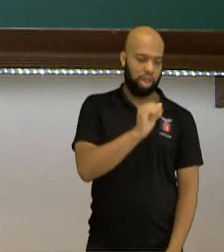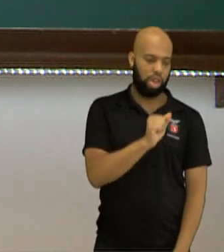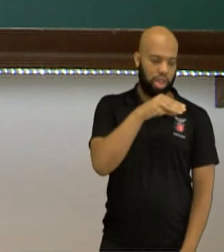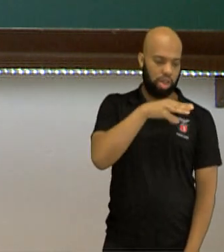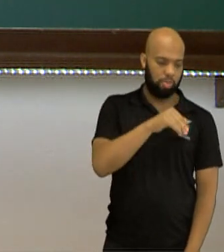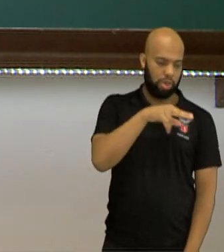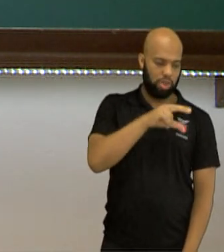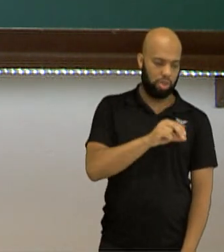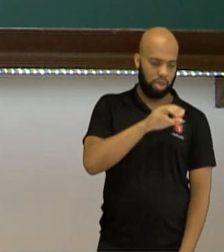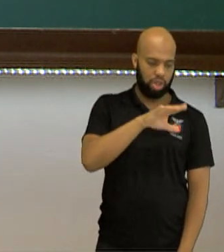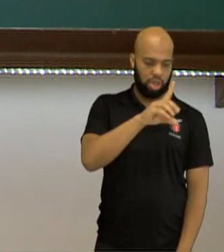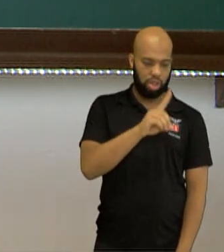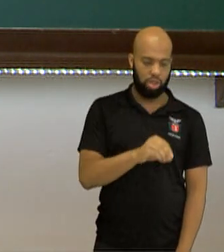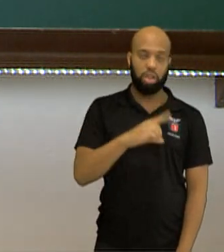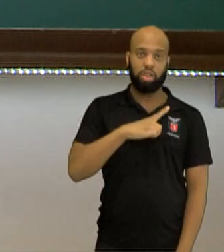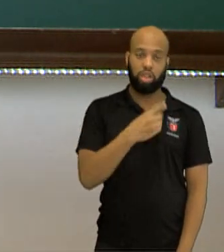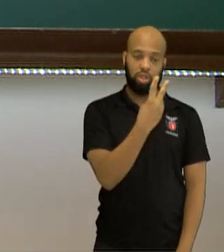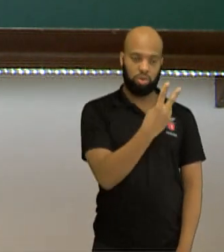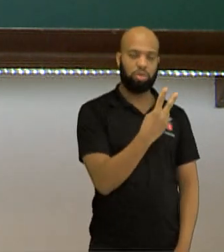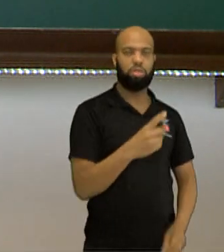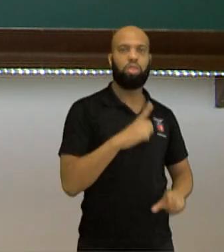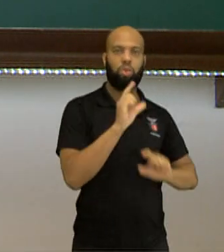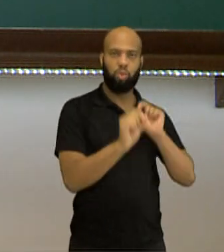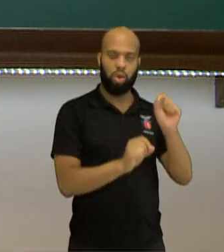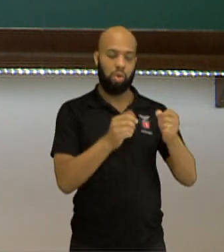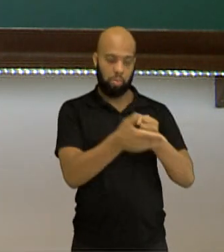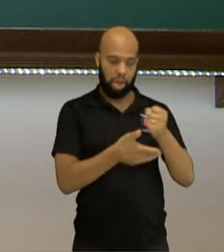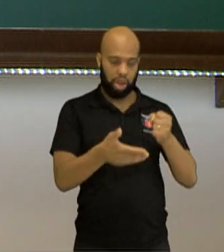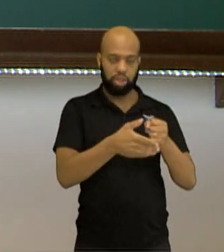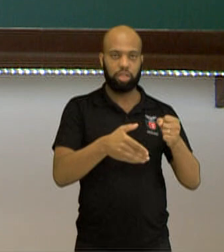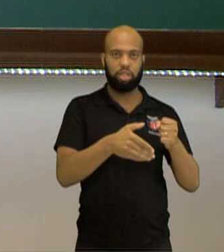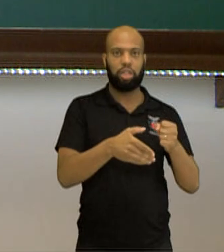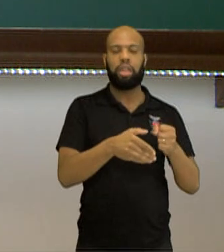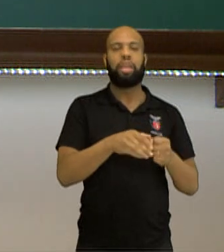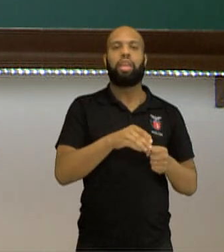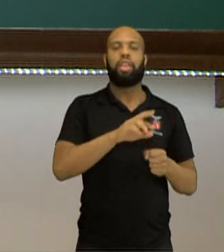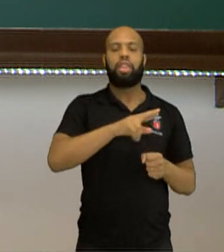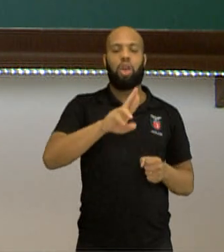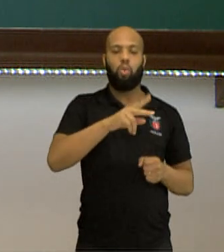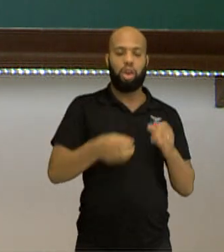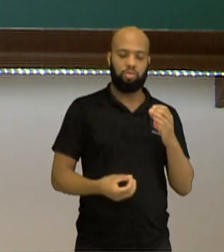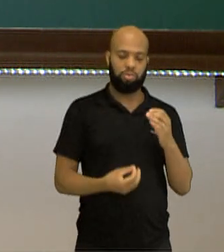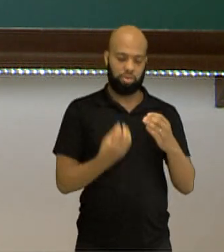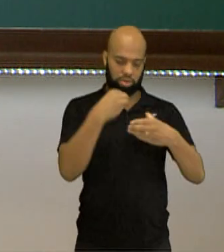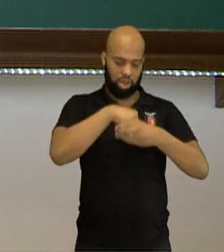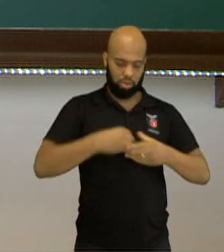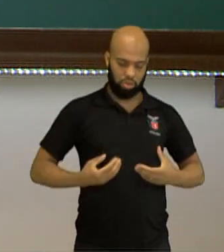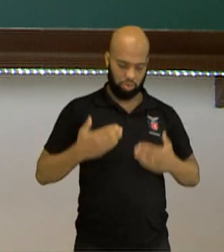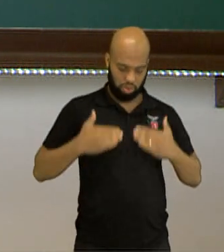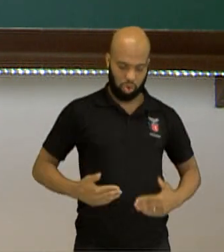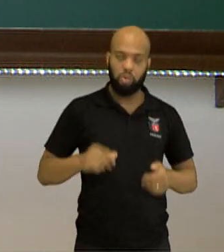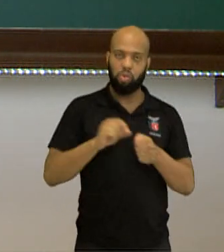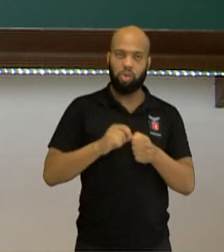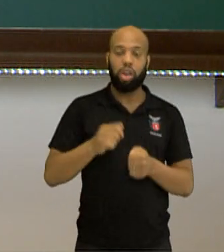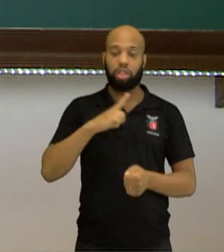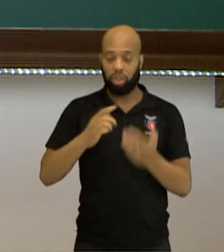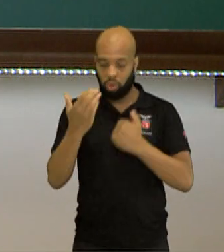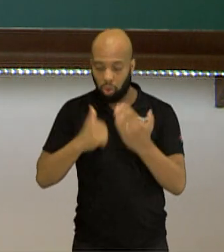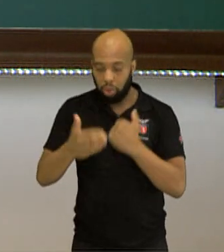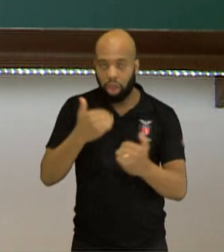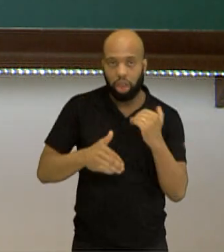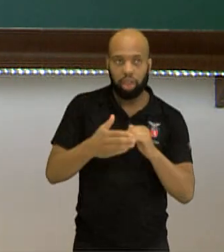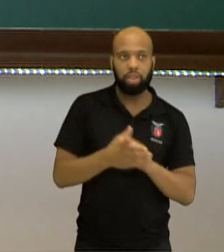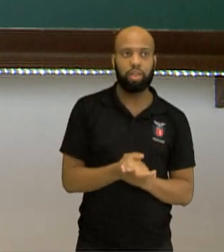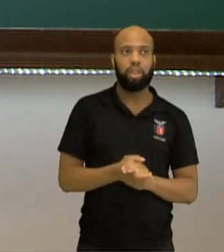gente tem 2 grandes grupos de aminoácidos. Os essenciais, que não são produzidos pelo organismo, portanto a gente precisa ingeri-los na